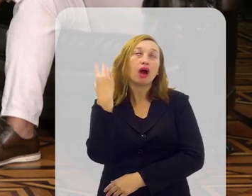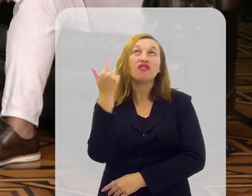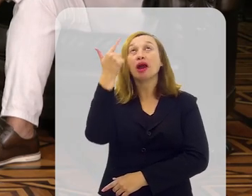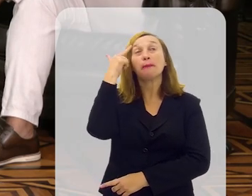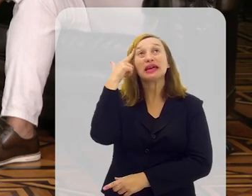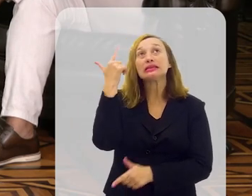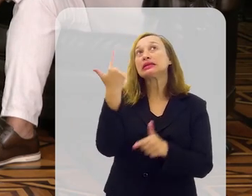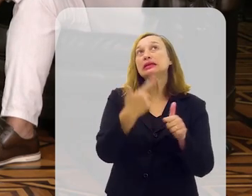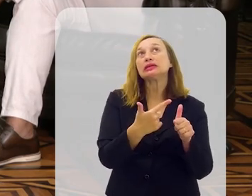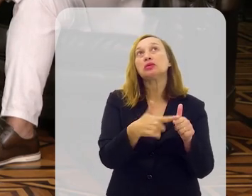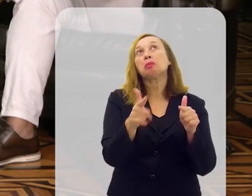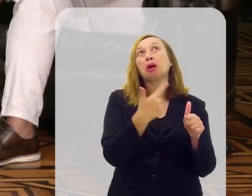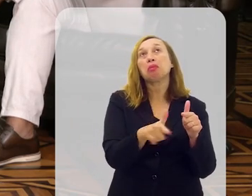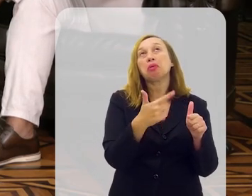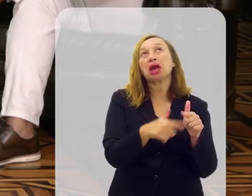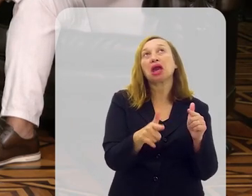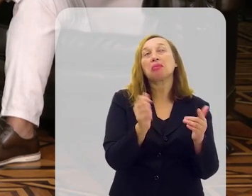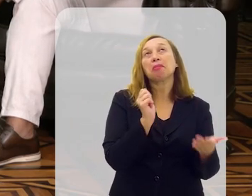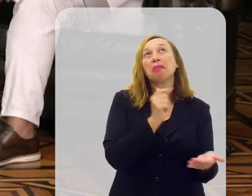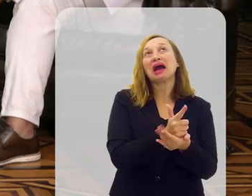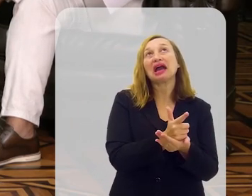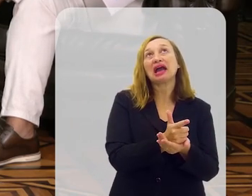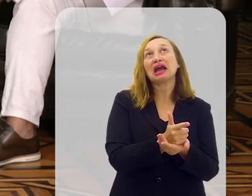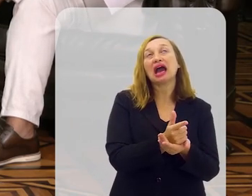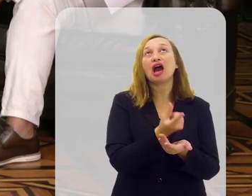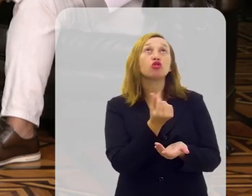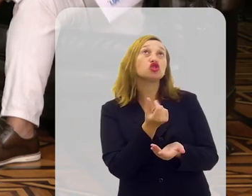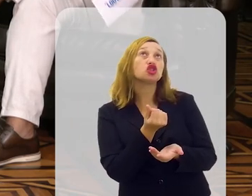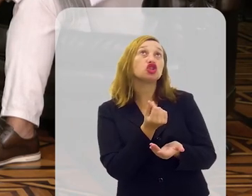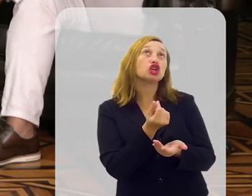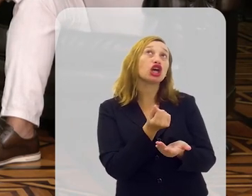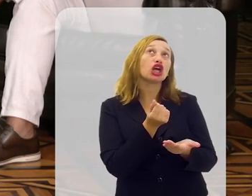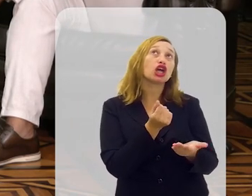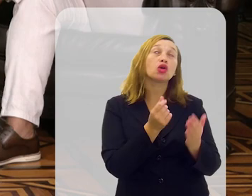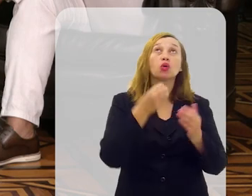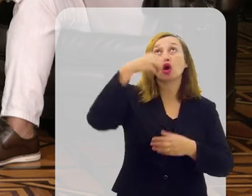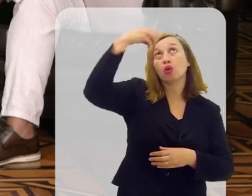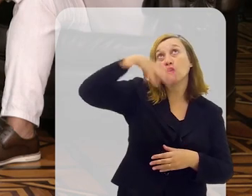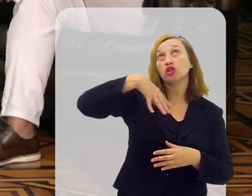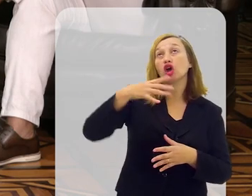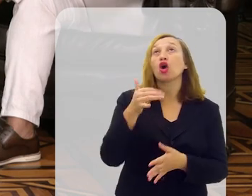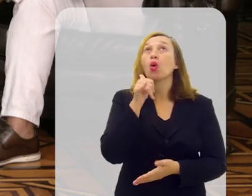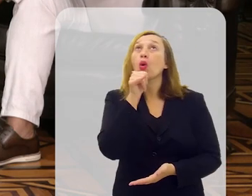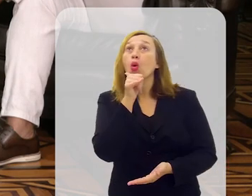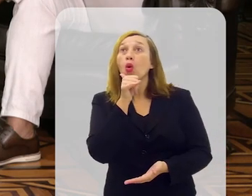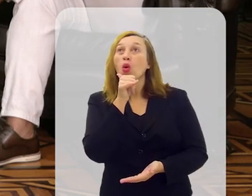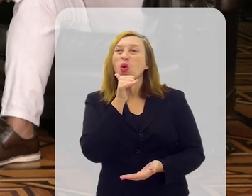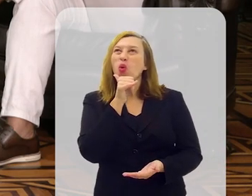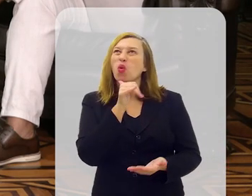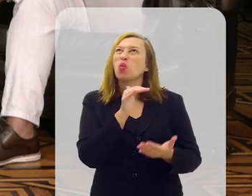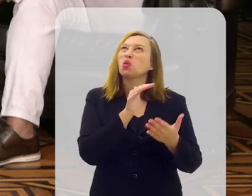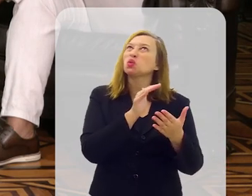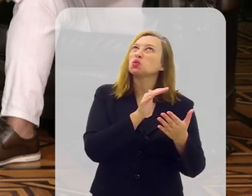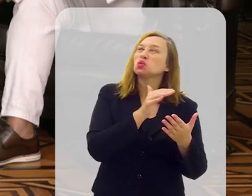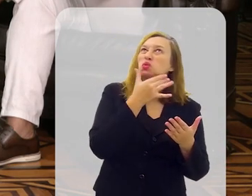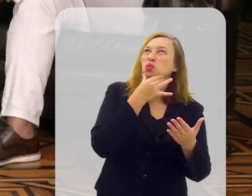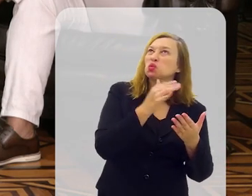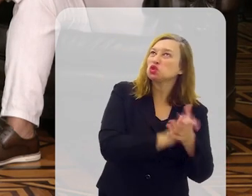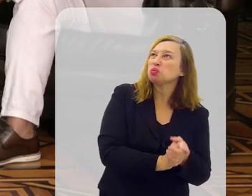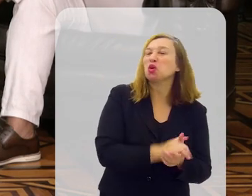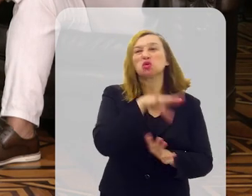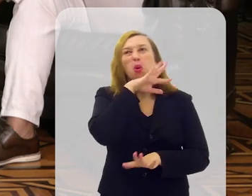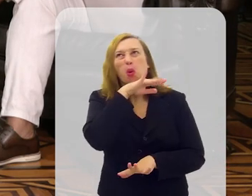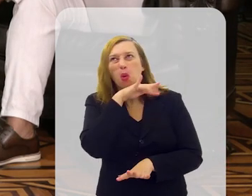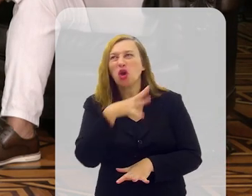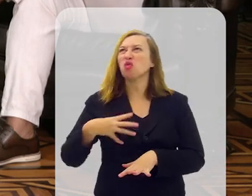o problema do marido, aquele marido Zé Ruela. Ah, não pode falar Zé Ruela. Não aquele pode marido enjoado, é um filho problemático. Às vezes a